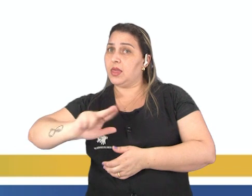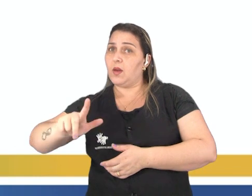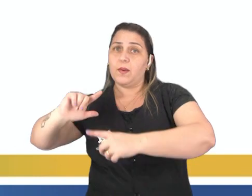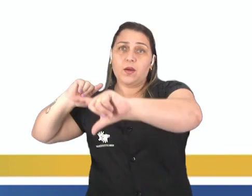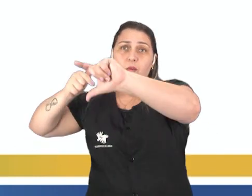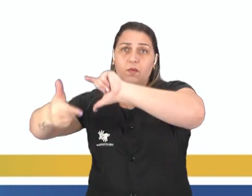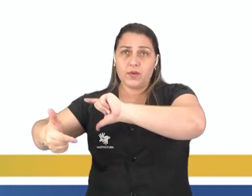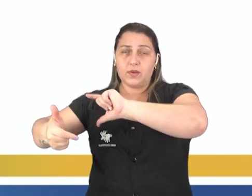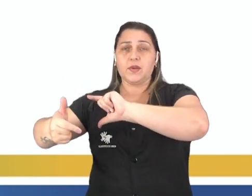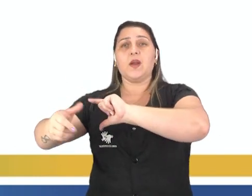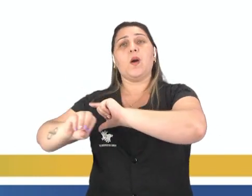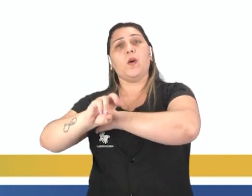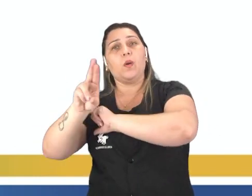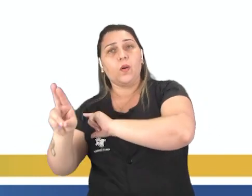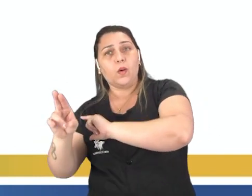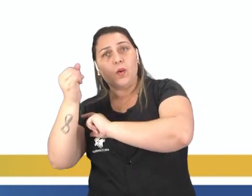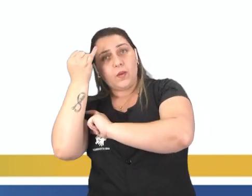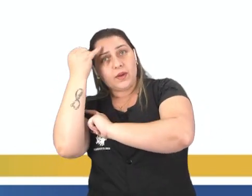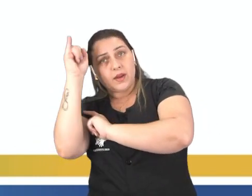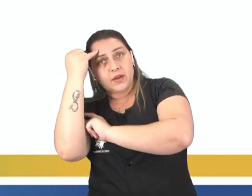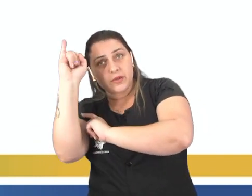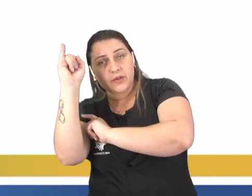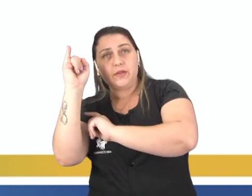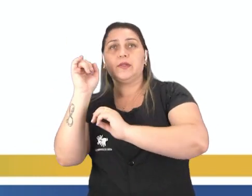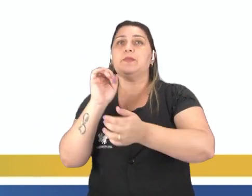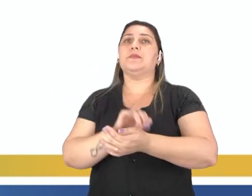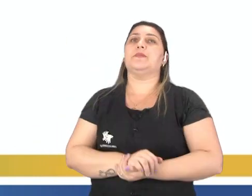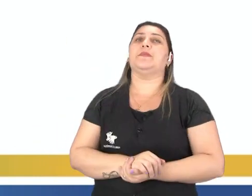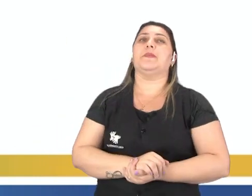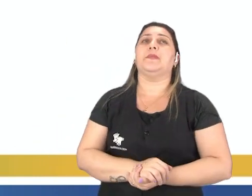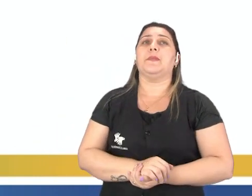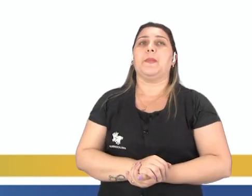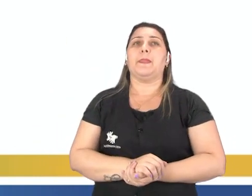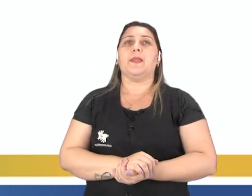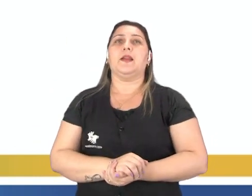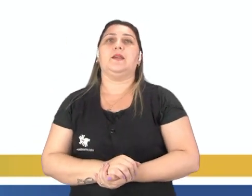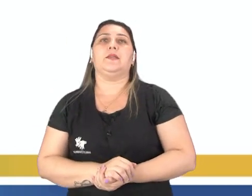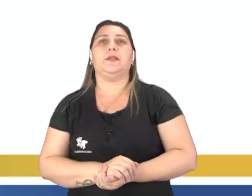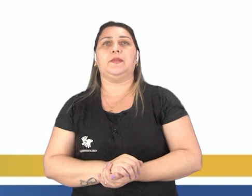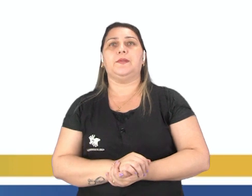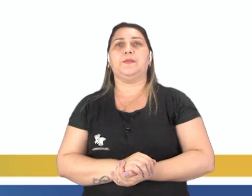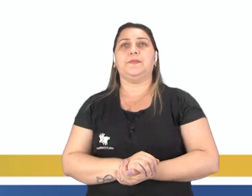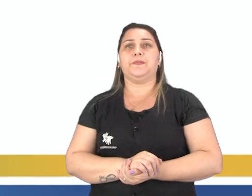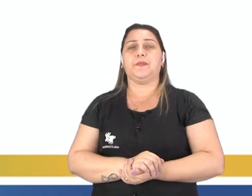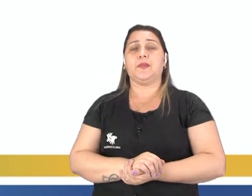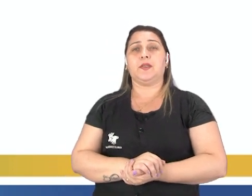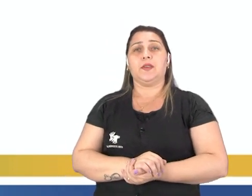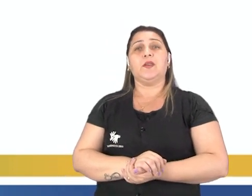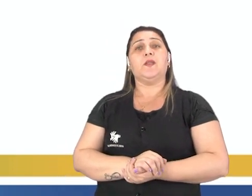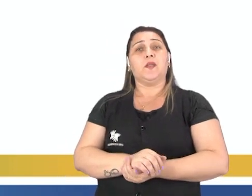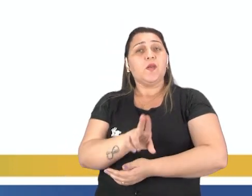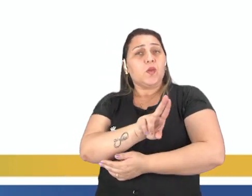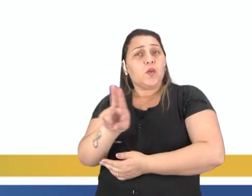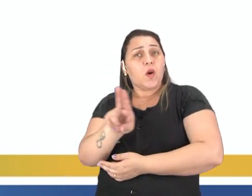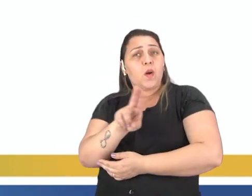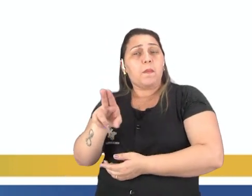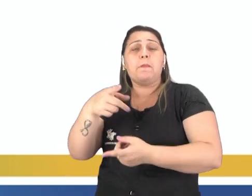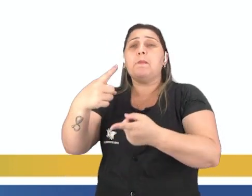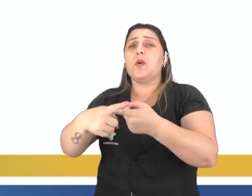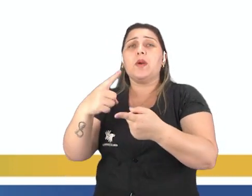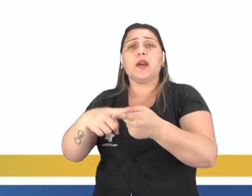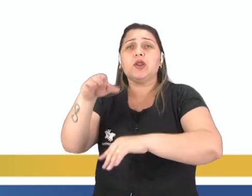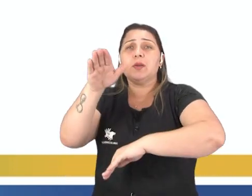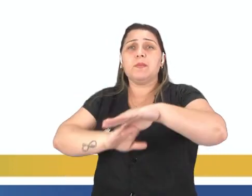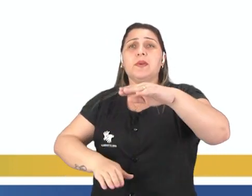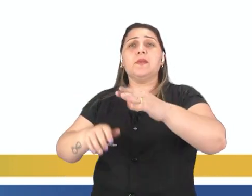partitura não convencional ou criativa, nós chamamos esse tipo de partitura sim, porque são